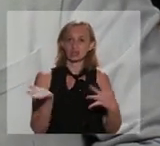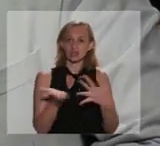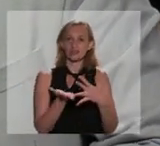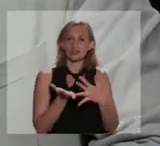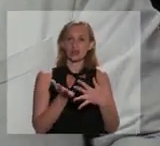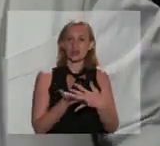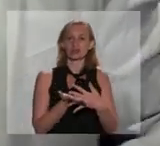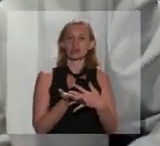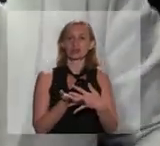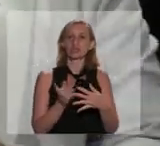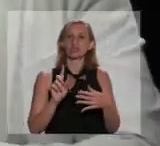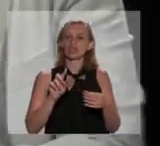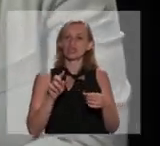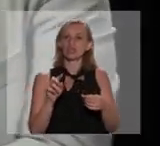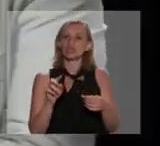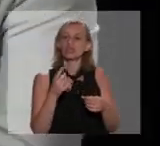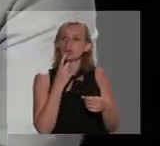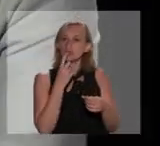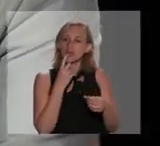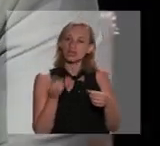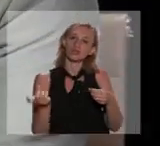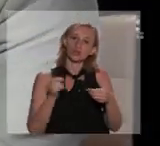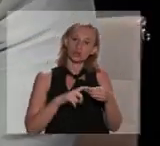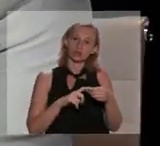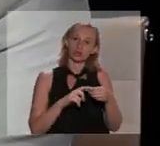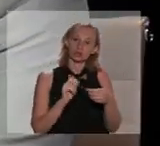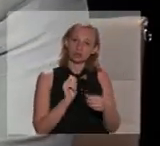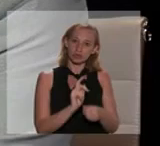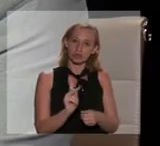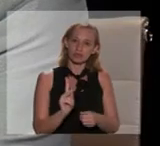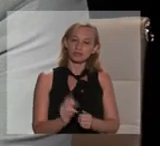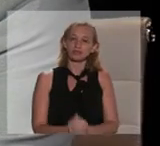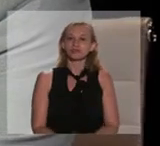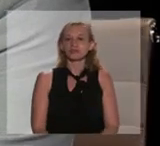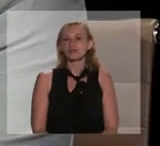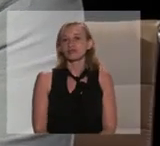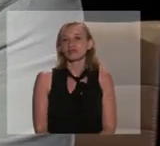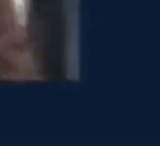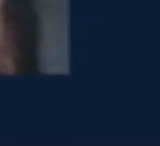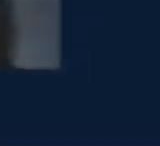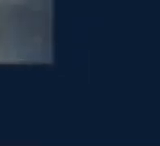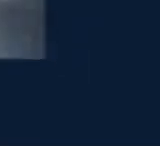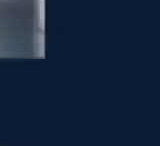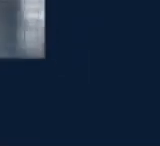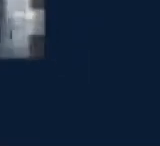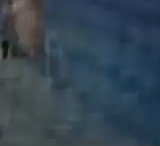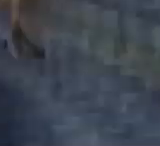causa, né? Verdade. Eu vou para o intervalo, mas já a gente está de volta. Fique aí com a gente.